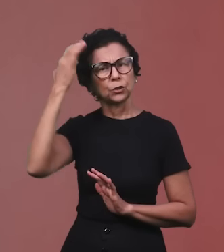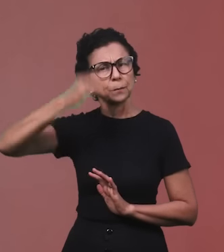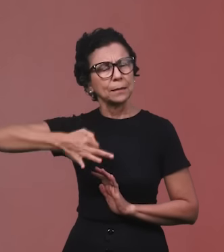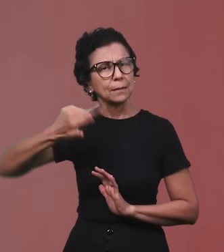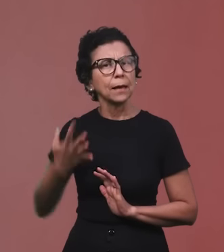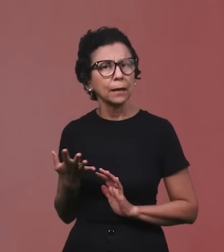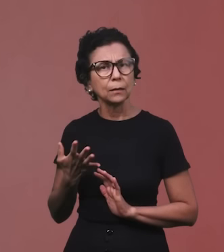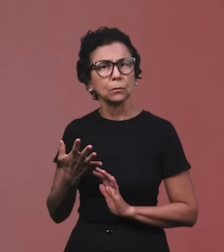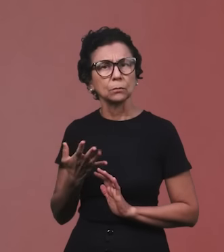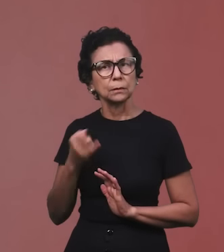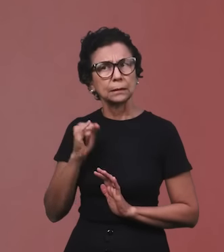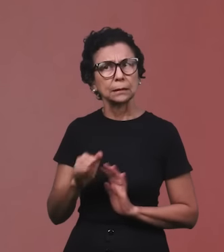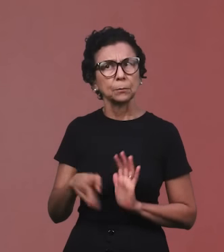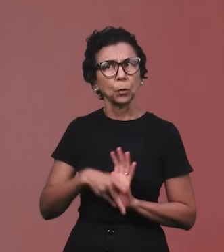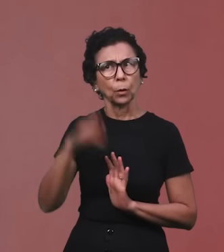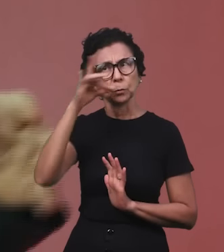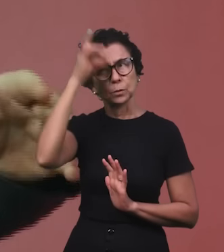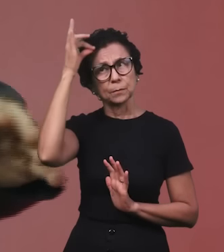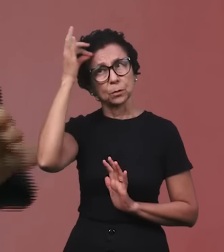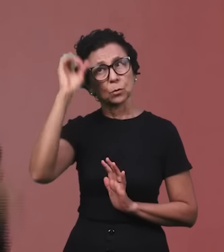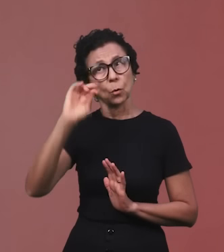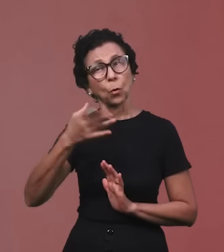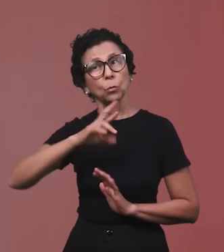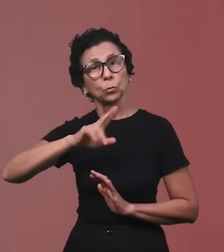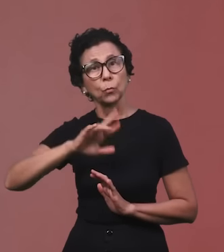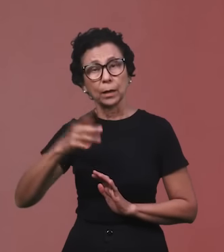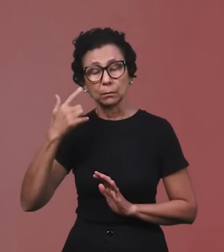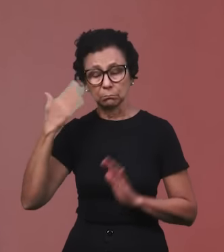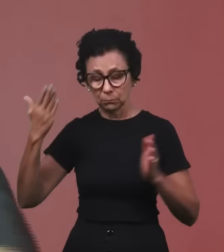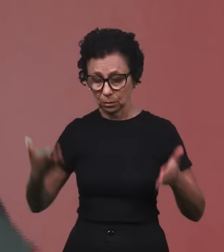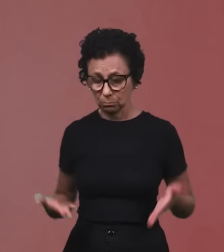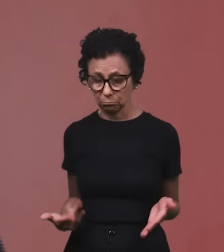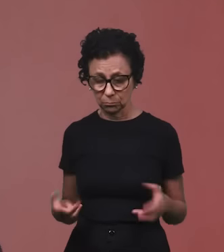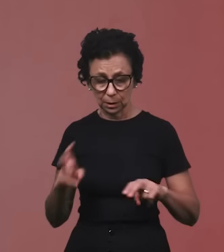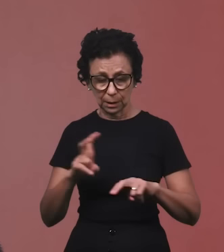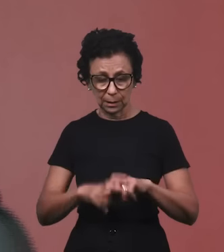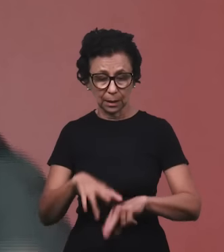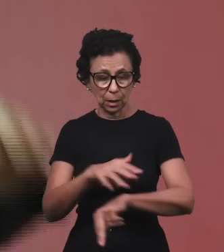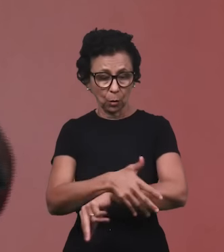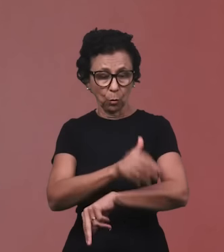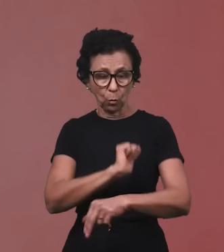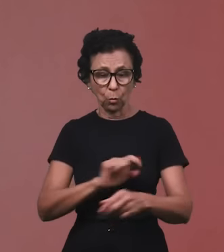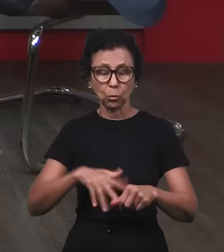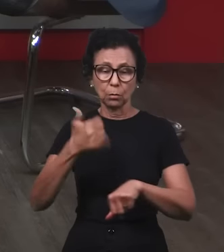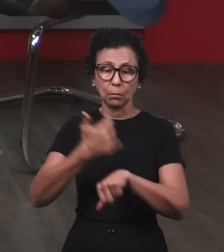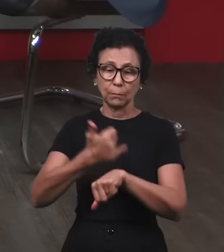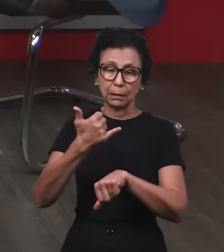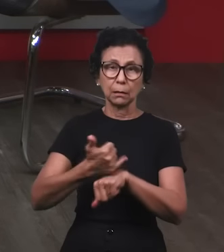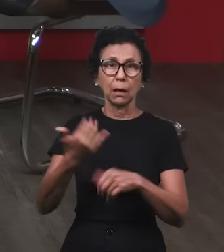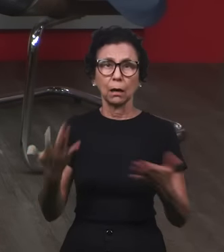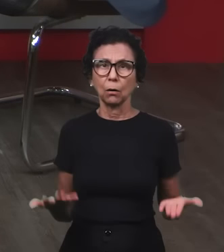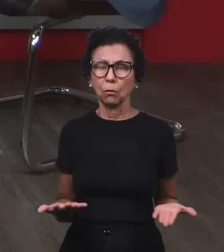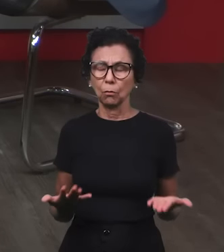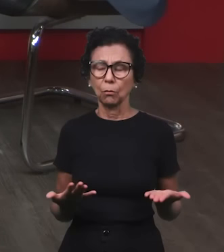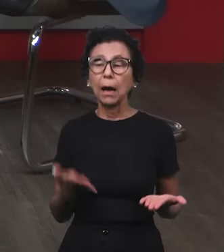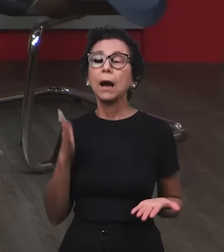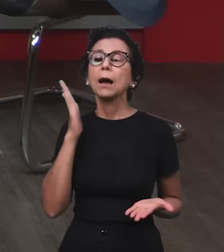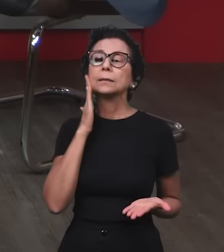Eu saber o que é o que não é. Eu sei, por exemplo, isso aqui é o quê? Isso aqui é couro, isso aqui é metal, isso aqui é vidro. Você sabe disso?